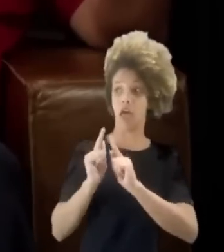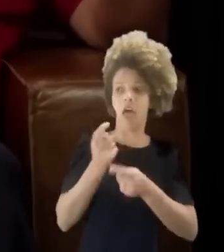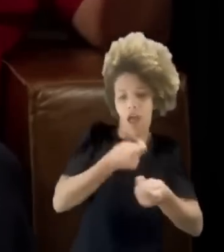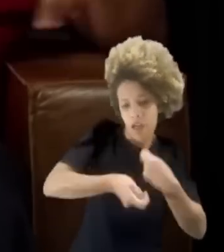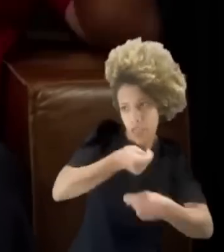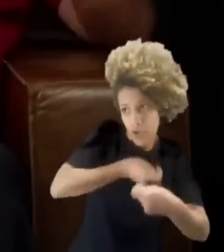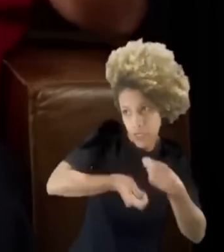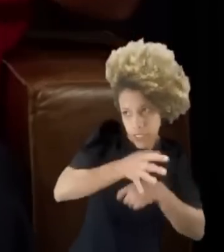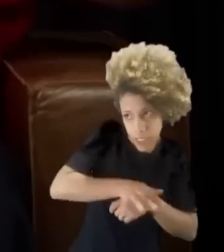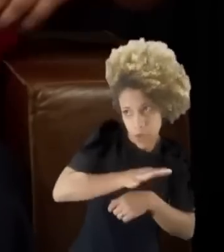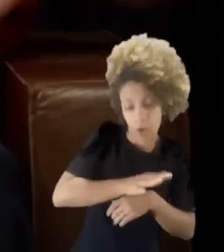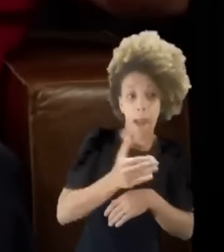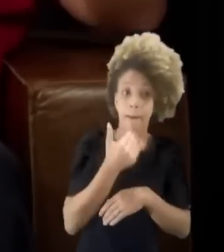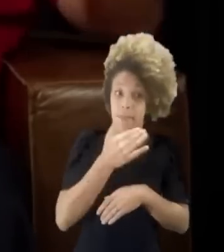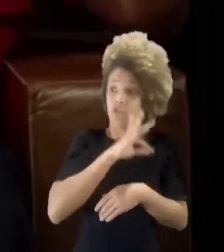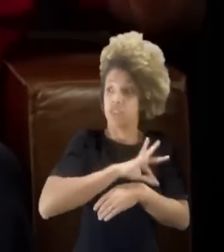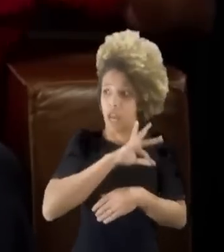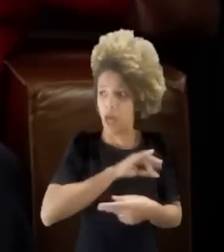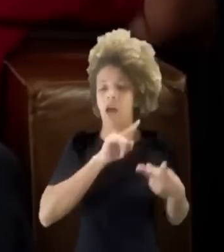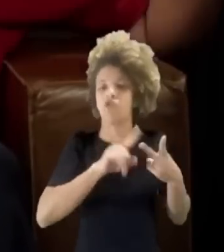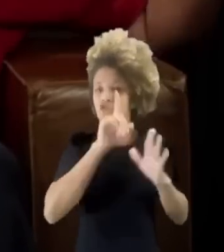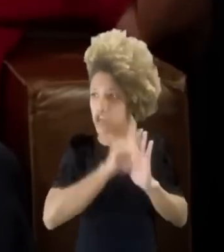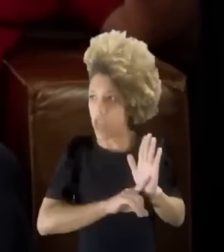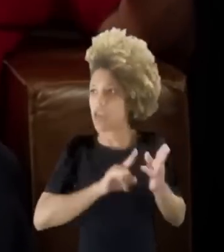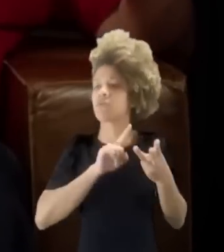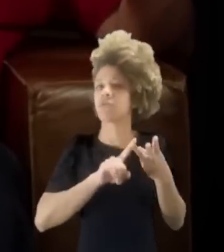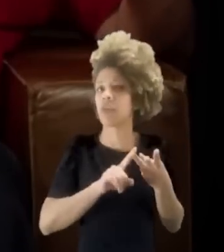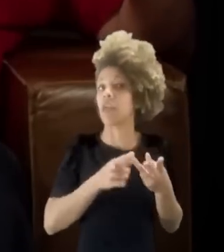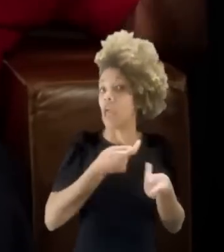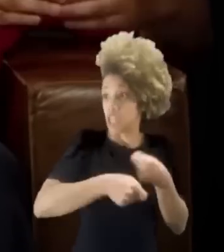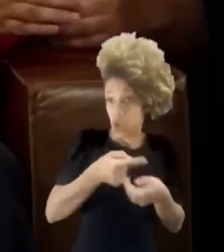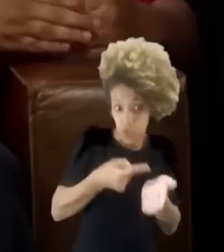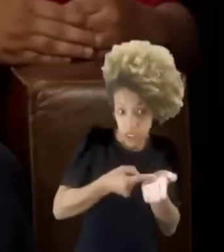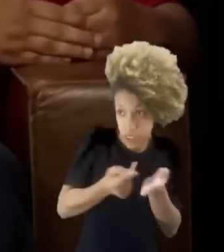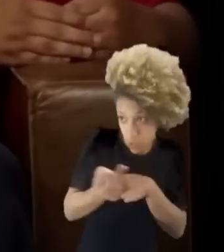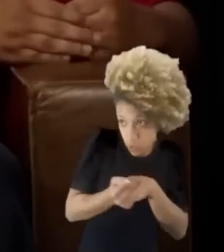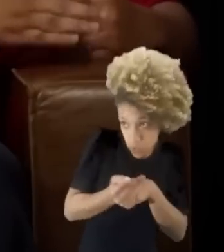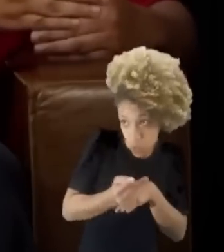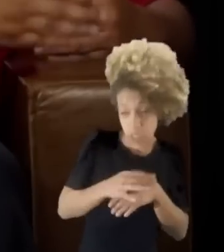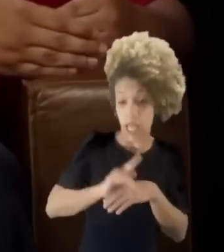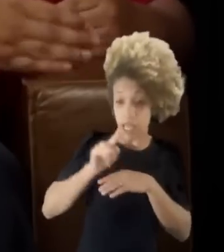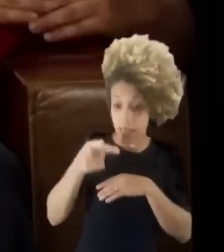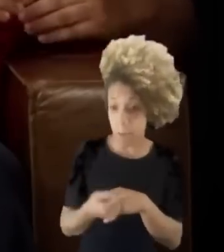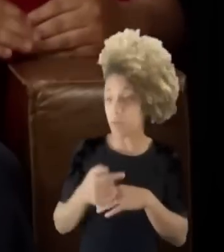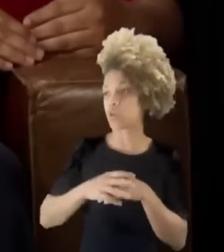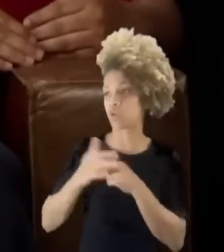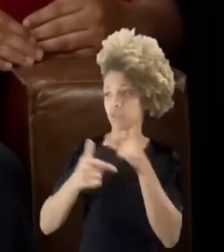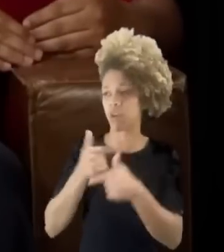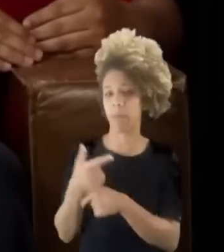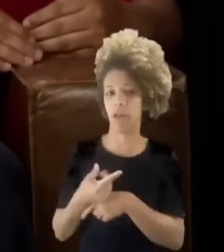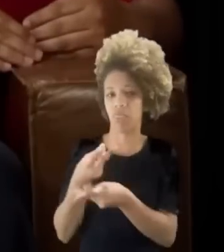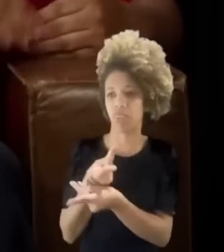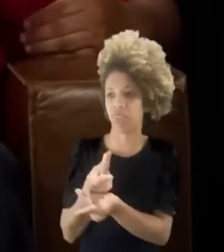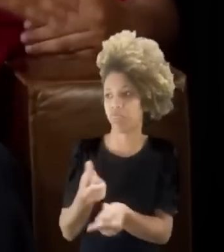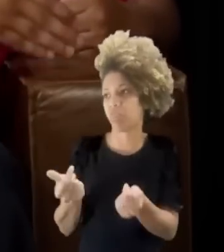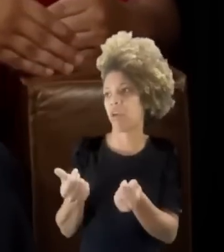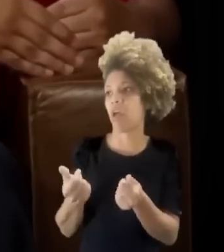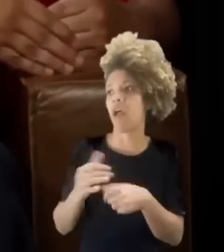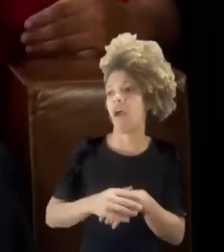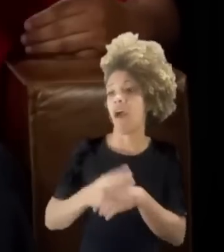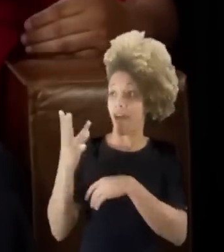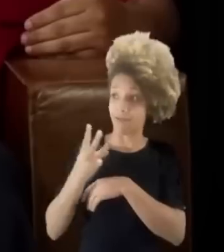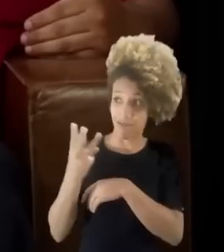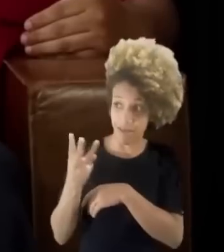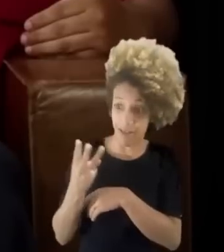negociação aí eles pedem aumento salarial mais direitos e a negociação vem dali depois o trabalho começa a ficar líquido vem a terceirizada e as